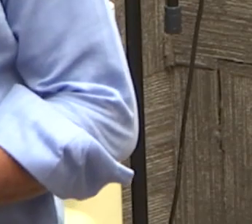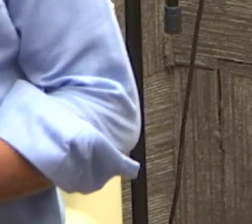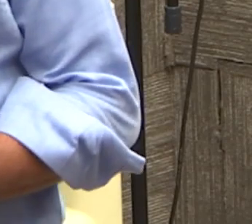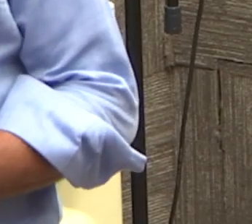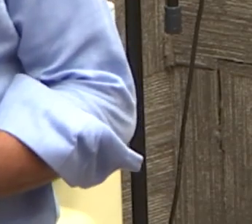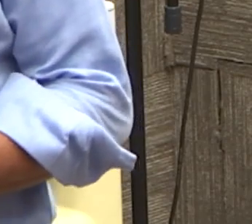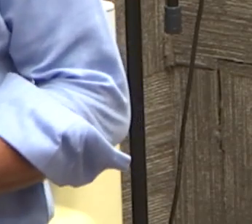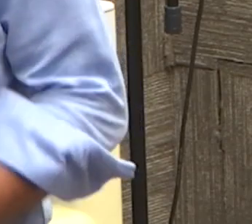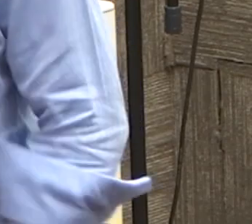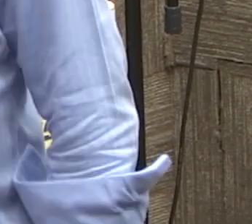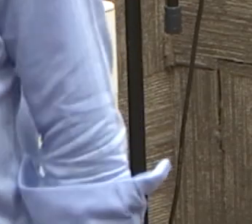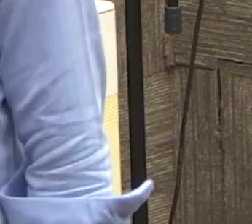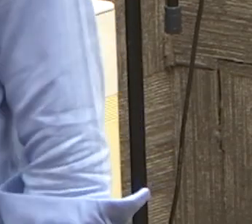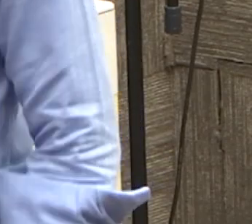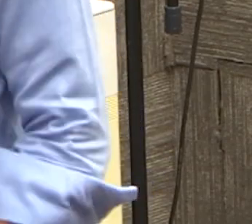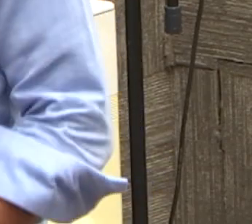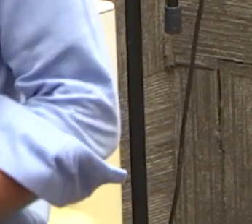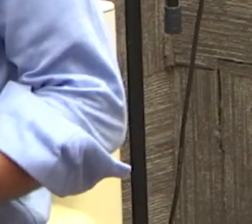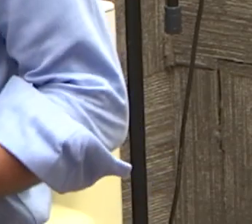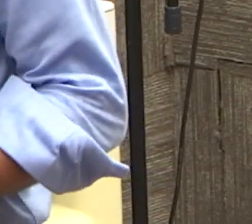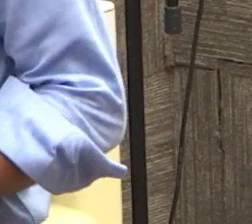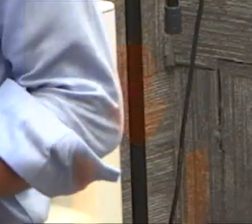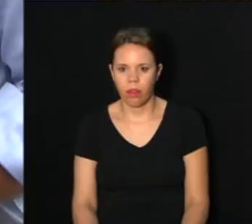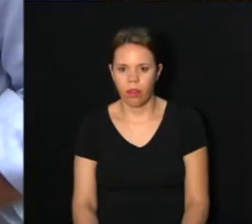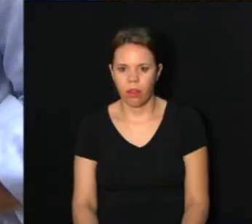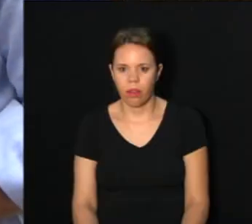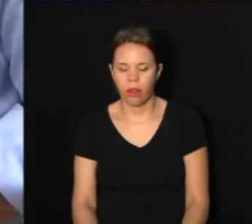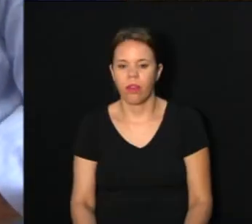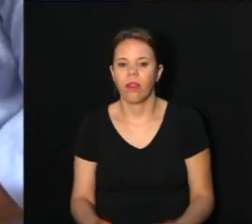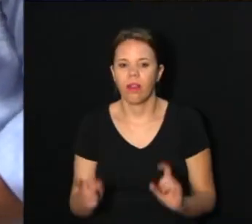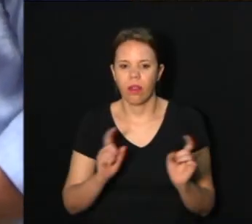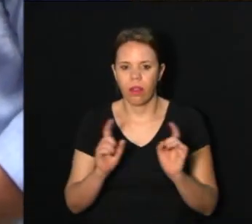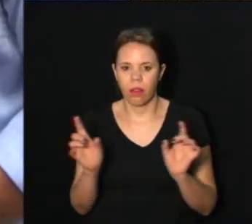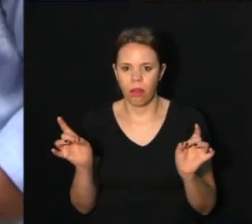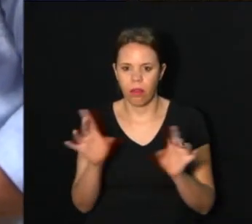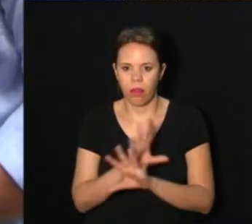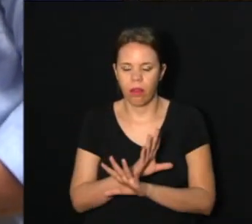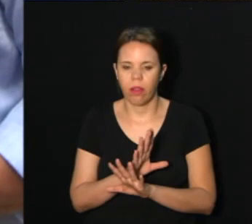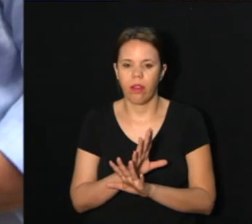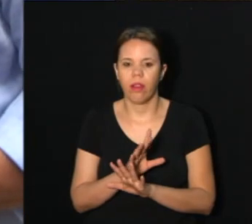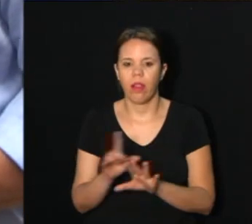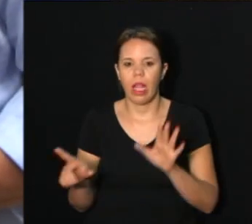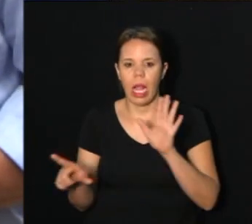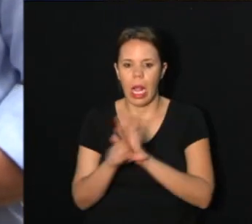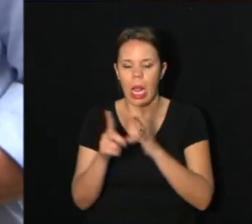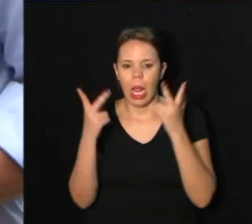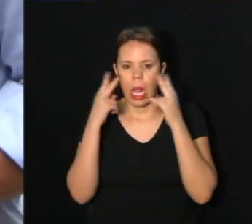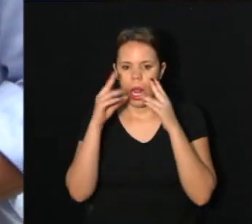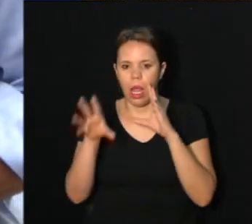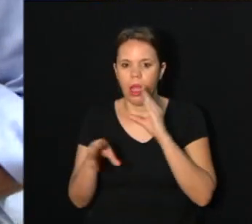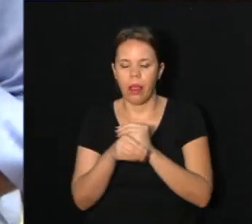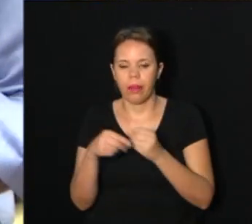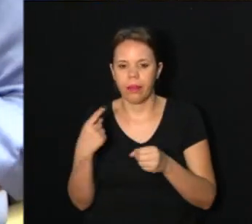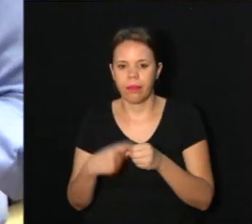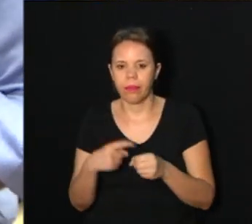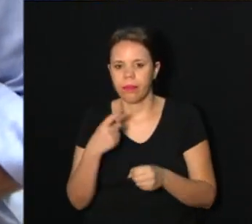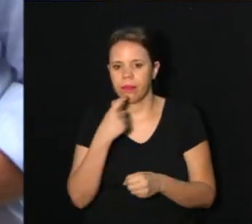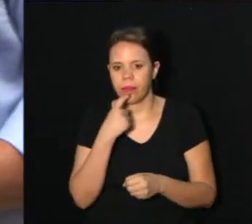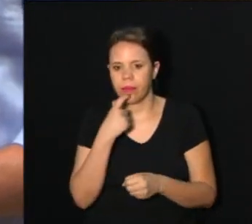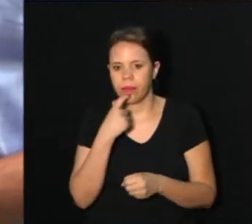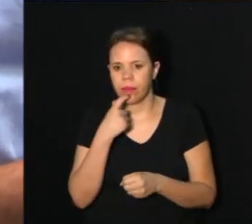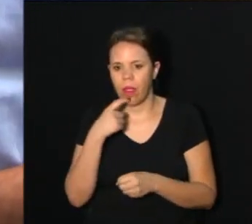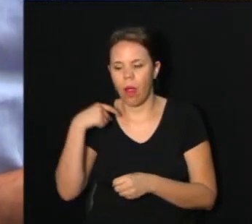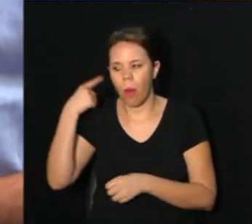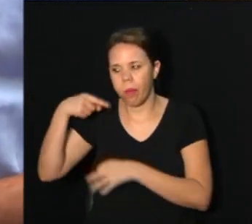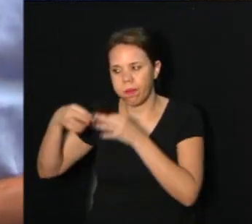Olá, terminou agora há pouco a audiência pública que debateu a lei orgânica que institui no município de Campinas a